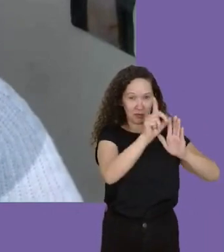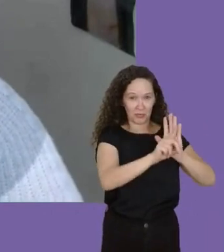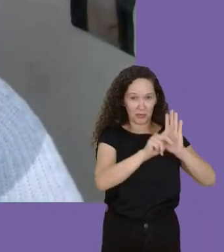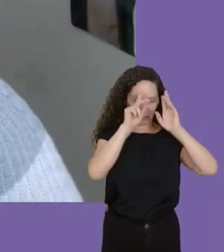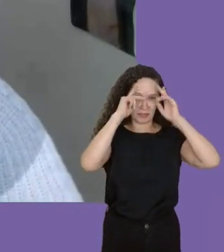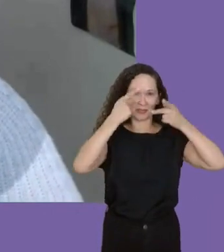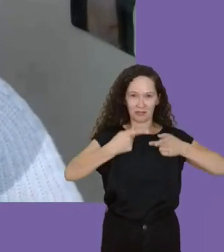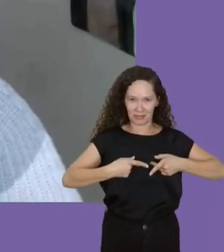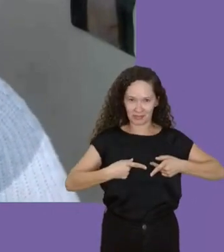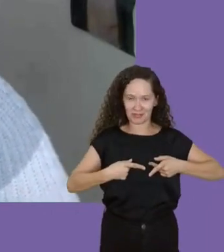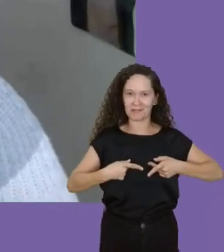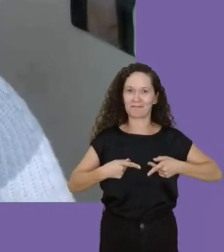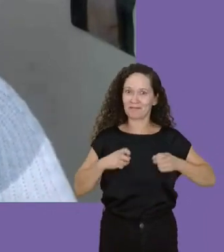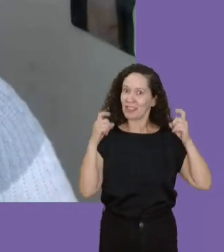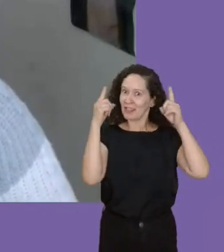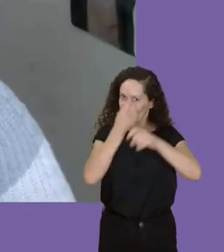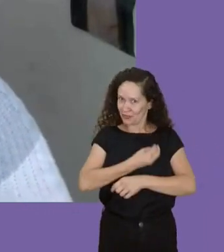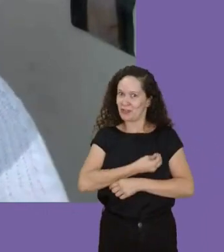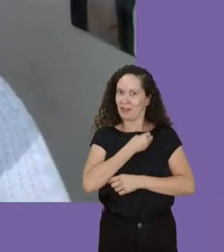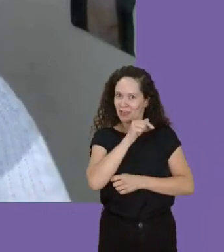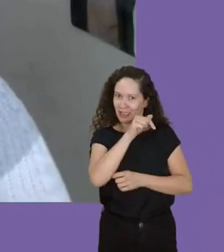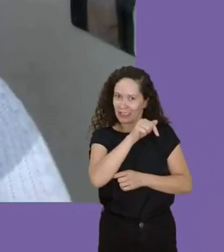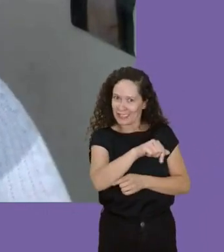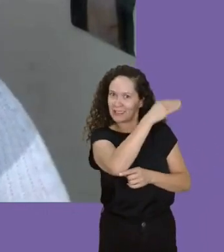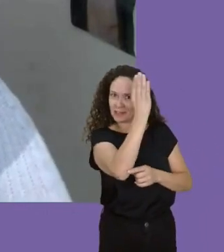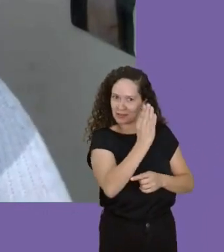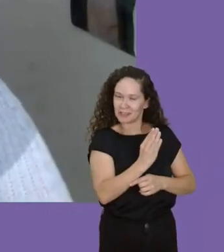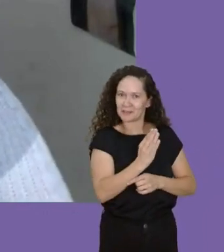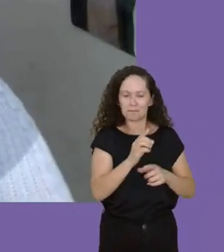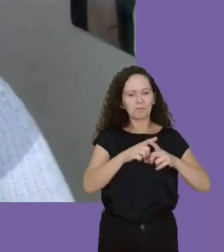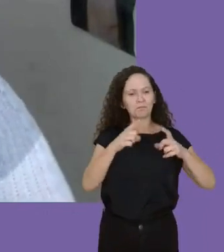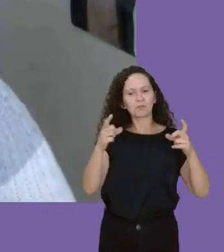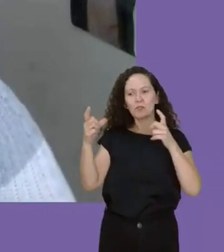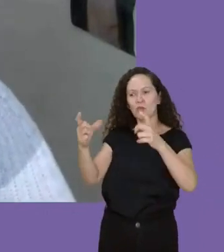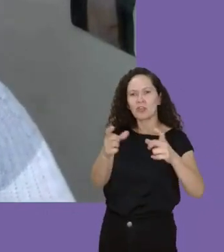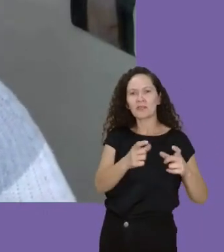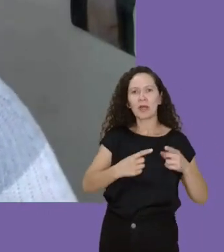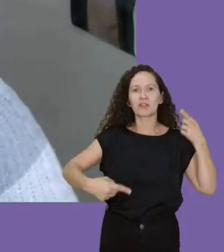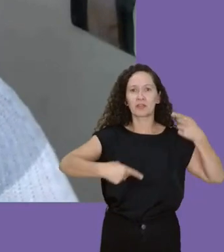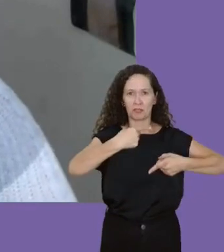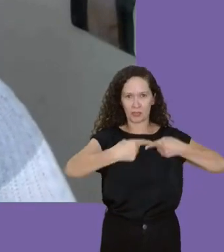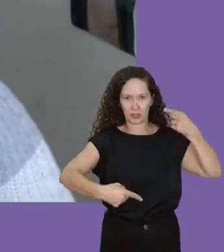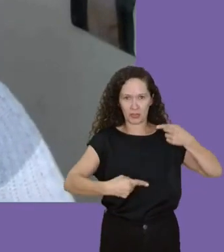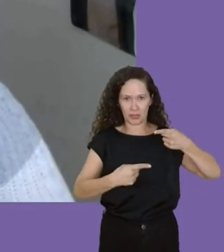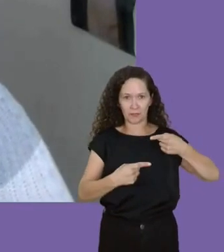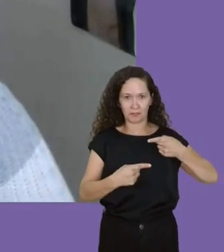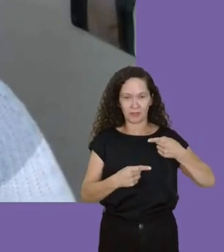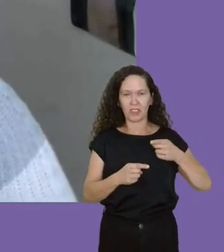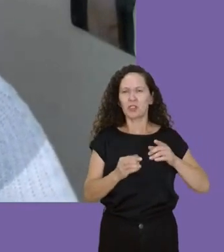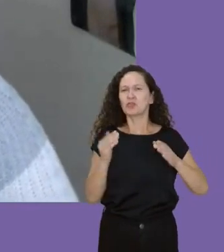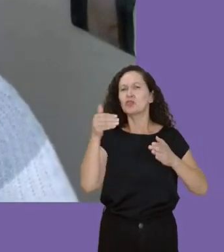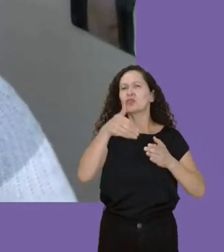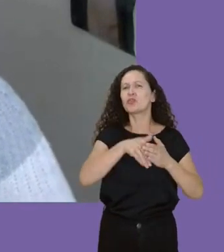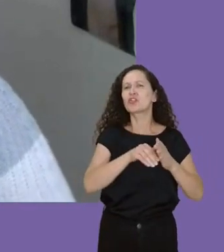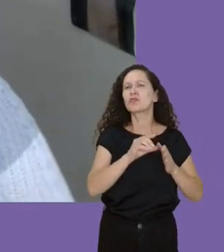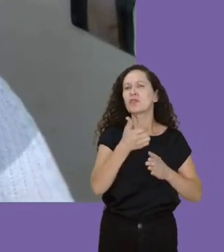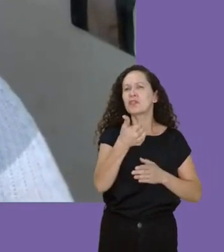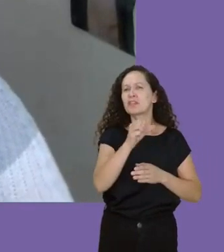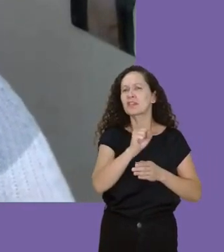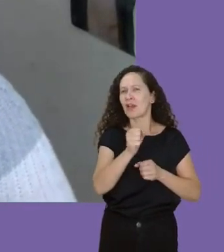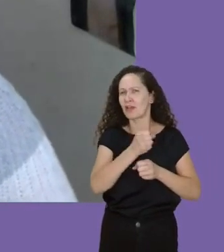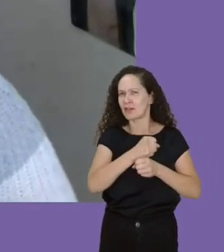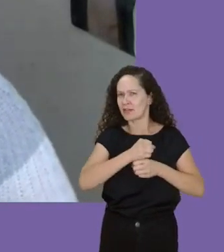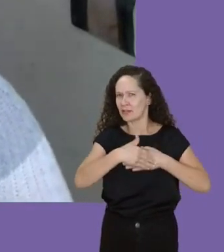E a ampliação dessa agenda nos espaços do parlamento, a última década, também fez